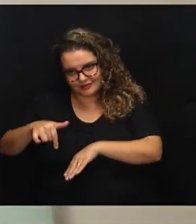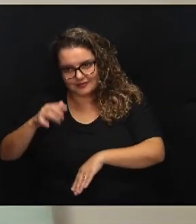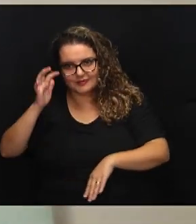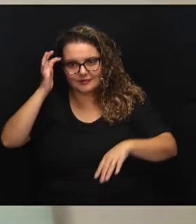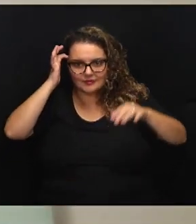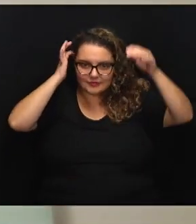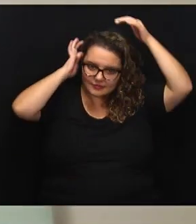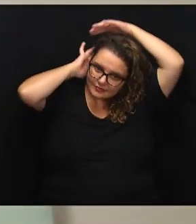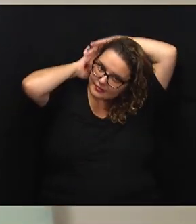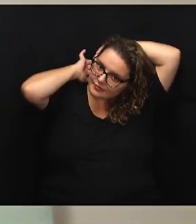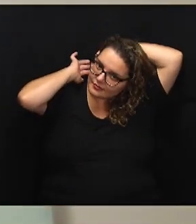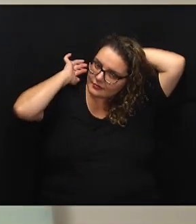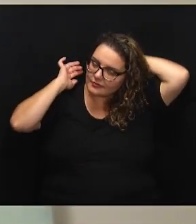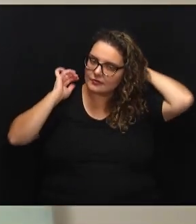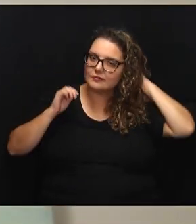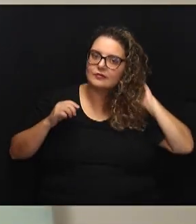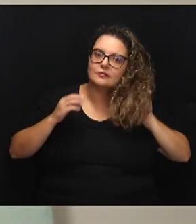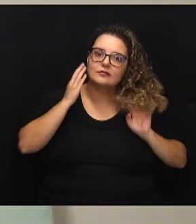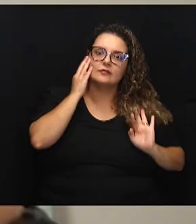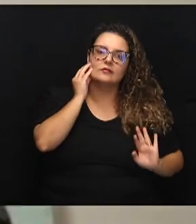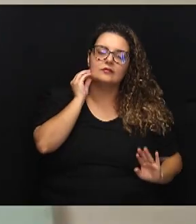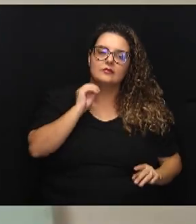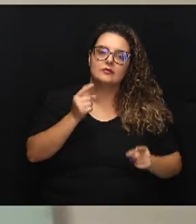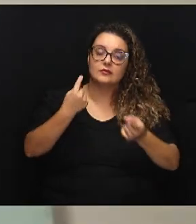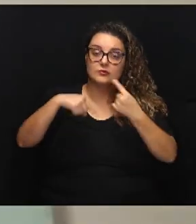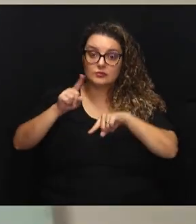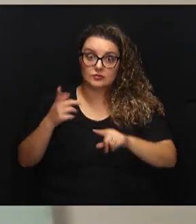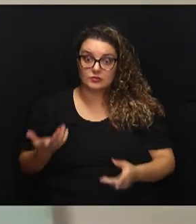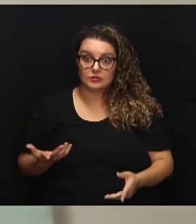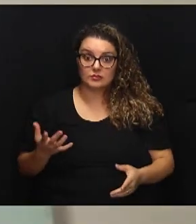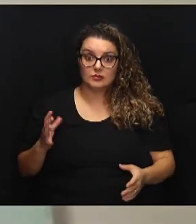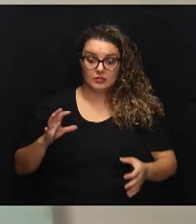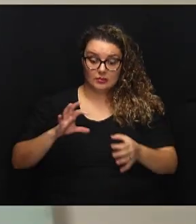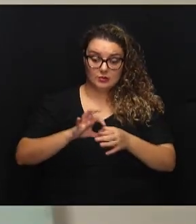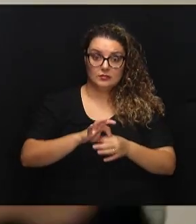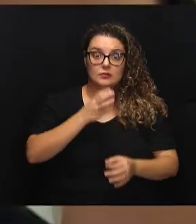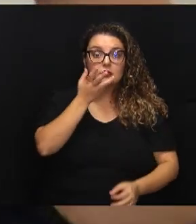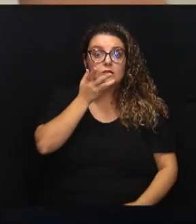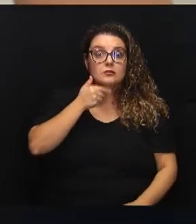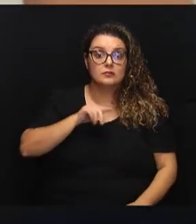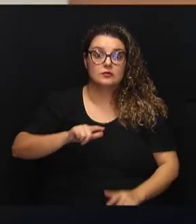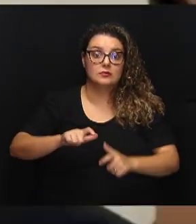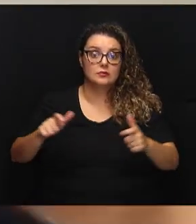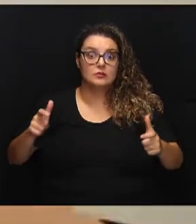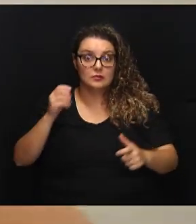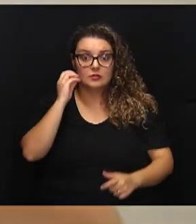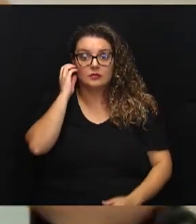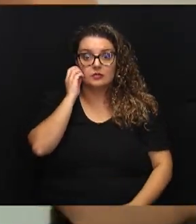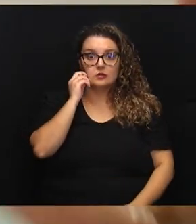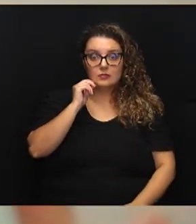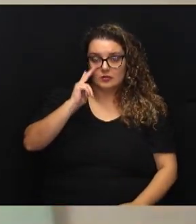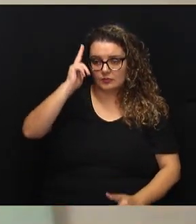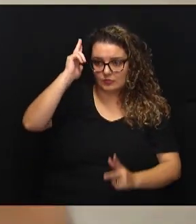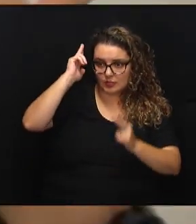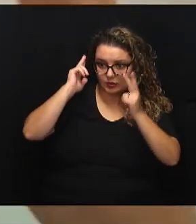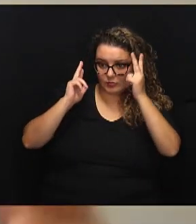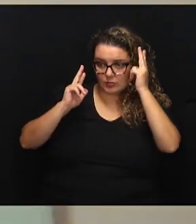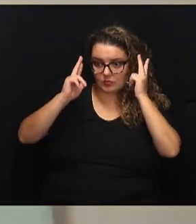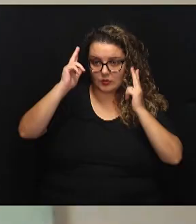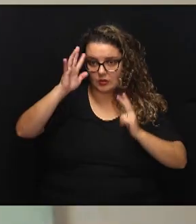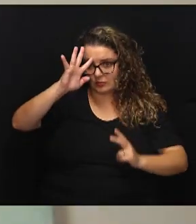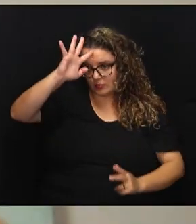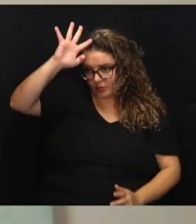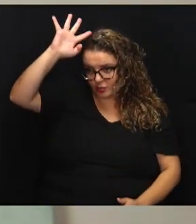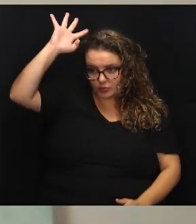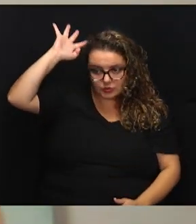foi de sucesso tremendo, e ele tinha uma conexão com as crianças muito grandes, através do corte de cabelo, né, da